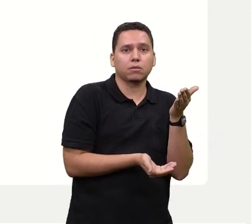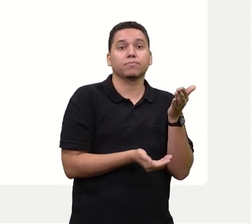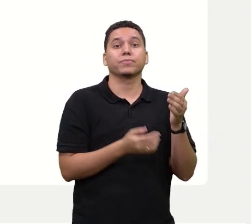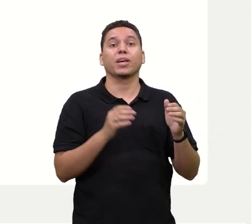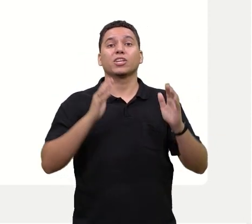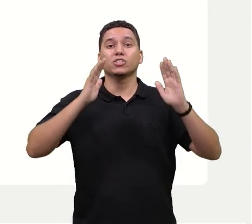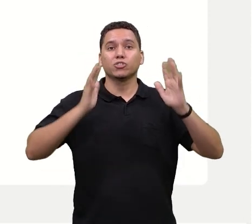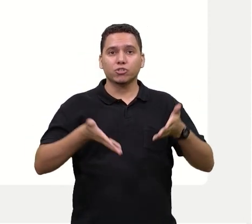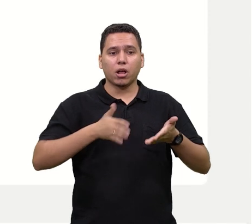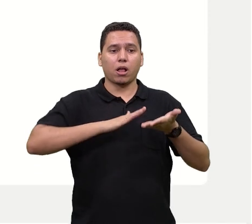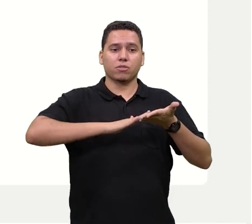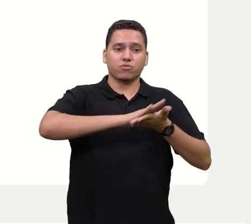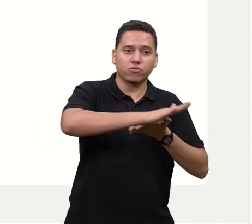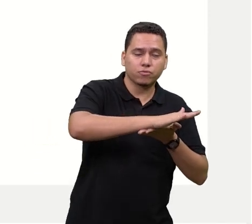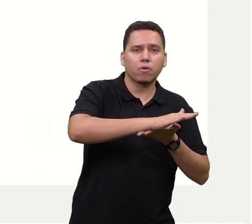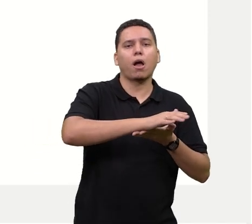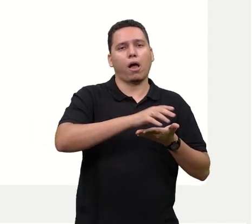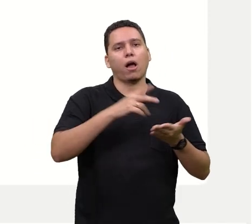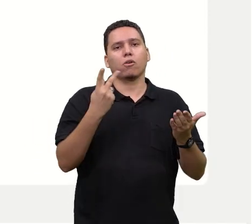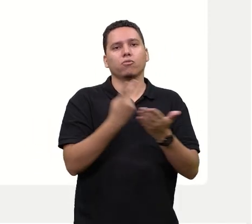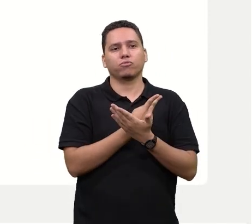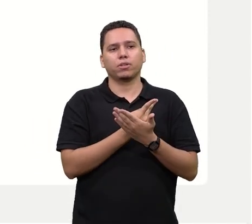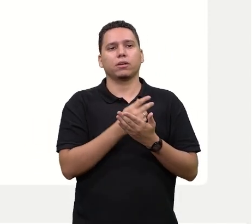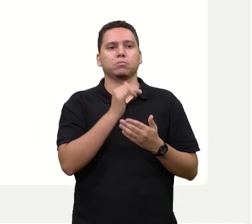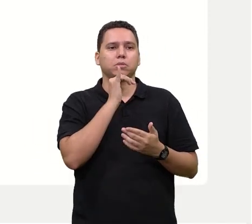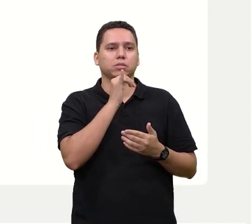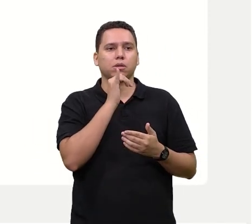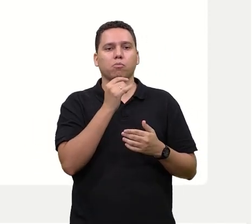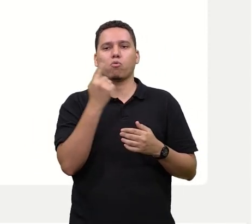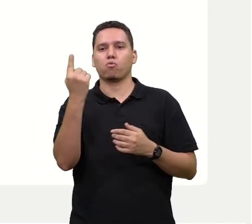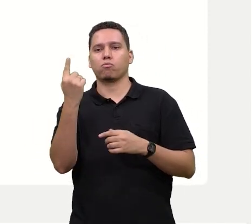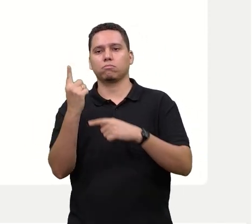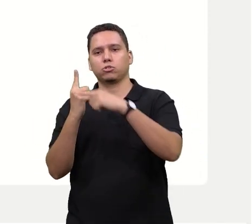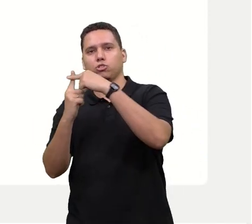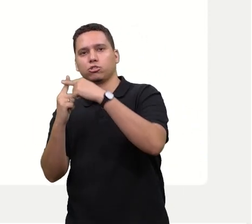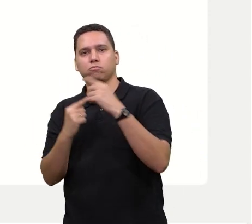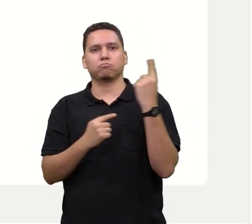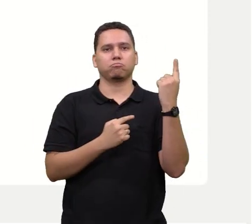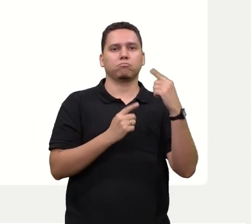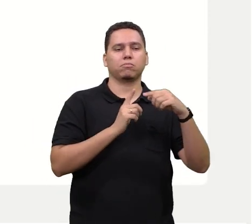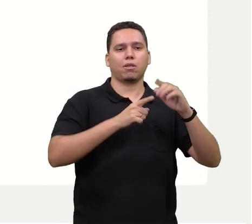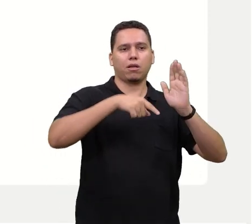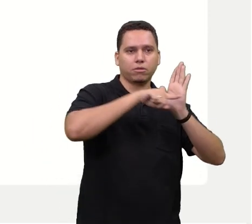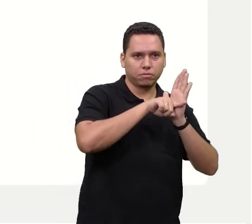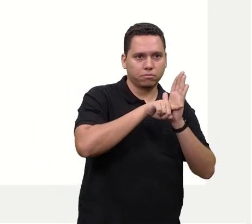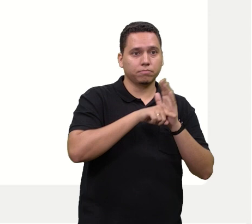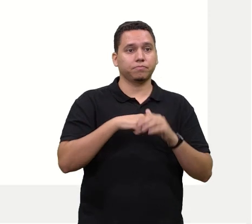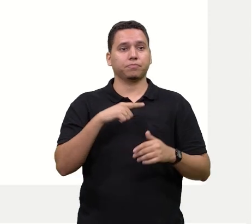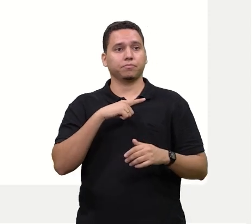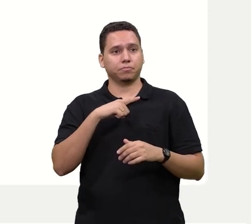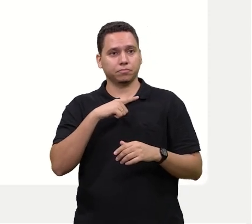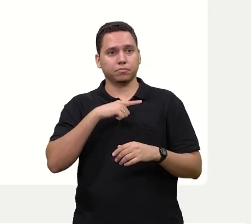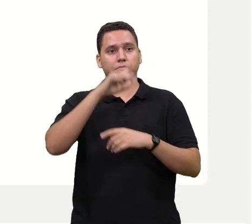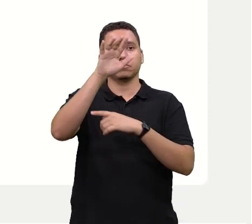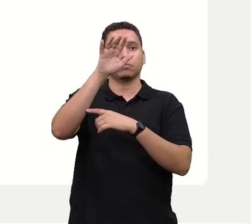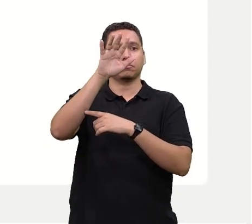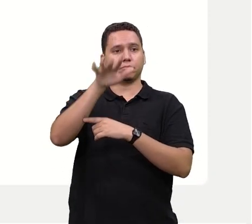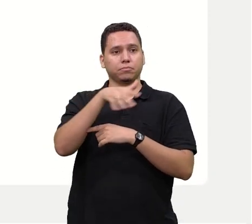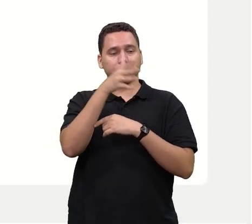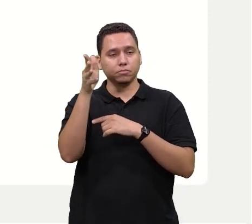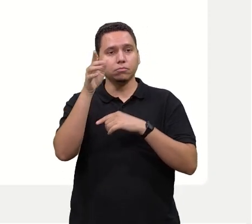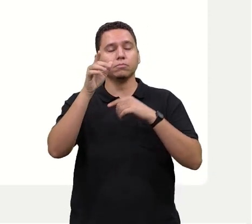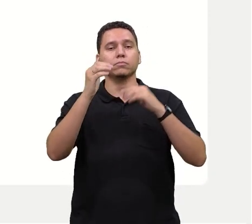positivo e outro fique negativo. Isso é importante não esquecer também. Aqui tem a questão de uma série triboelétrica, onde ela mostra uma série de elementos,